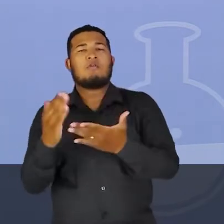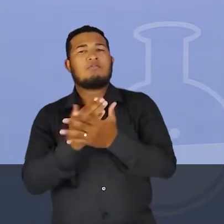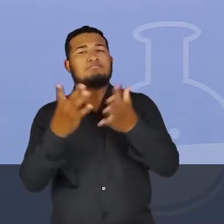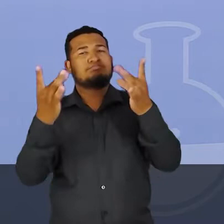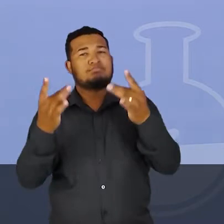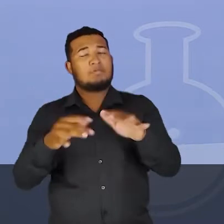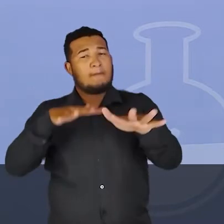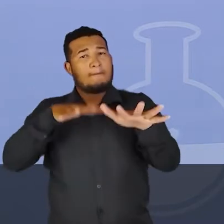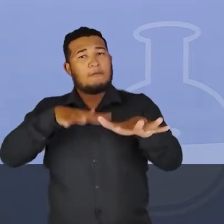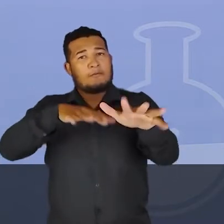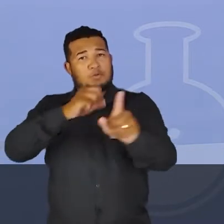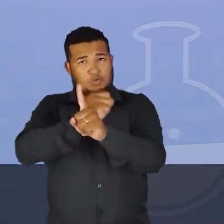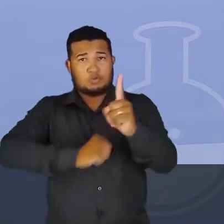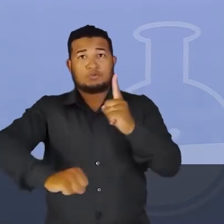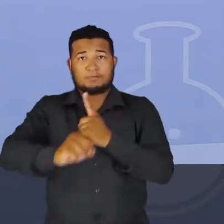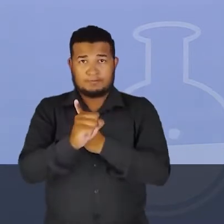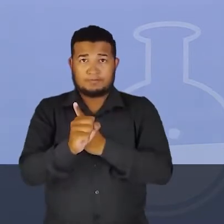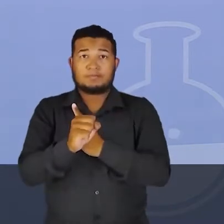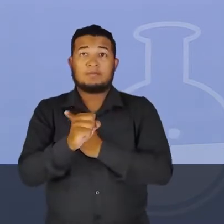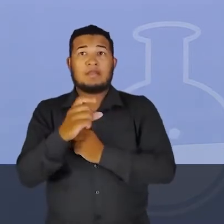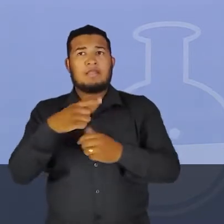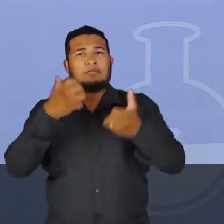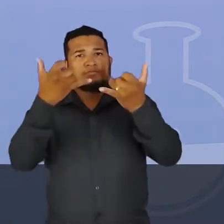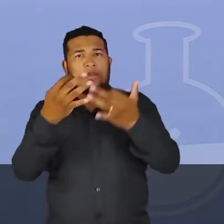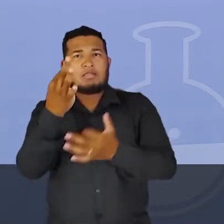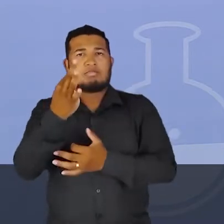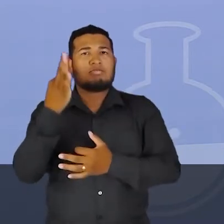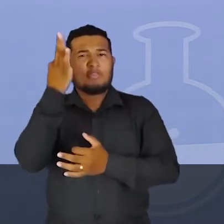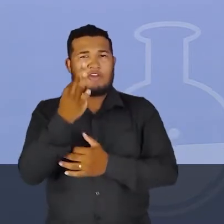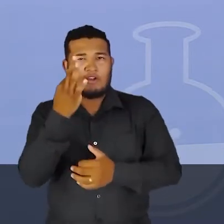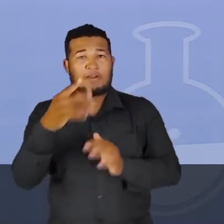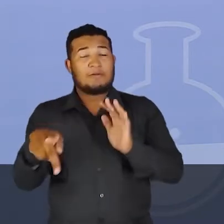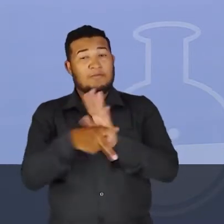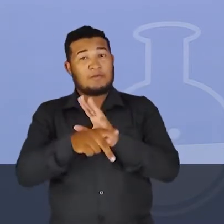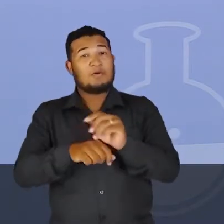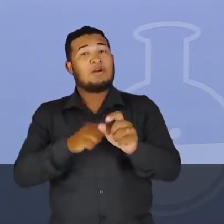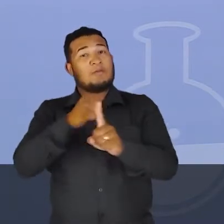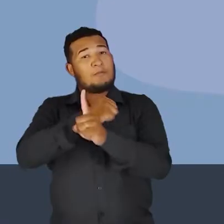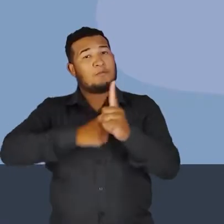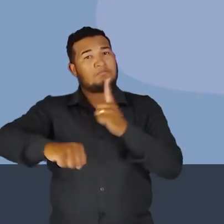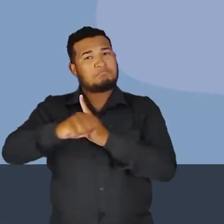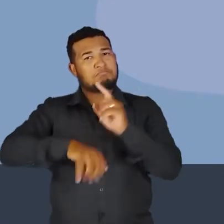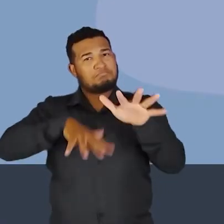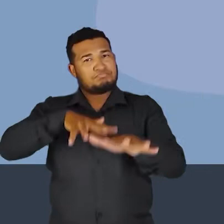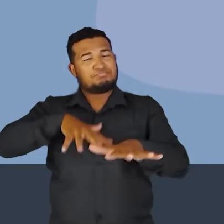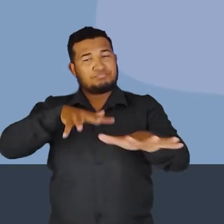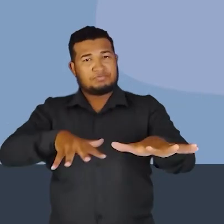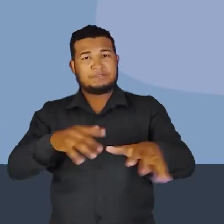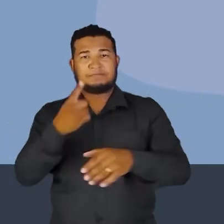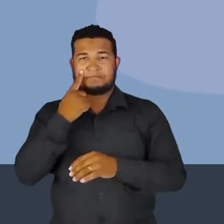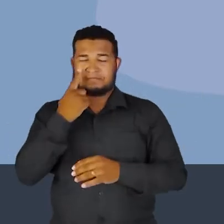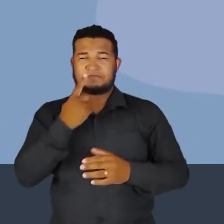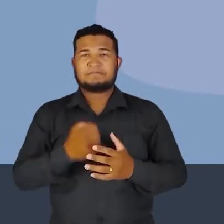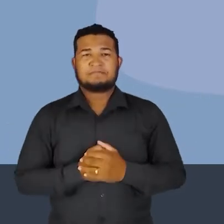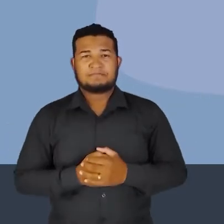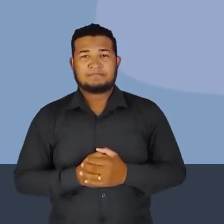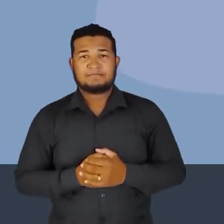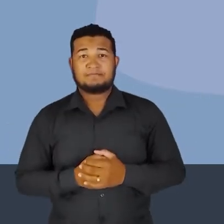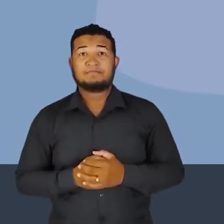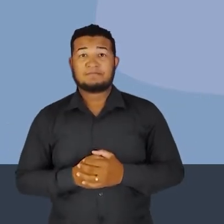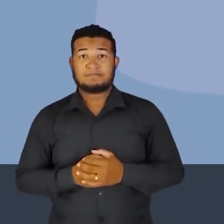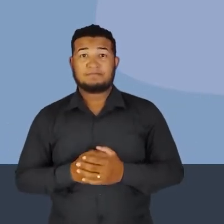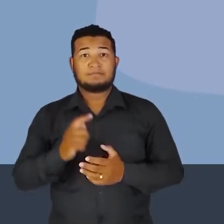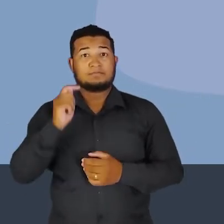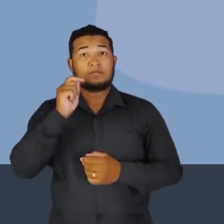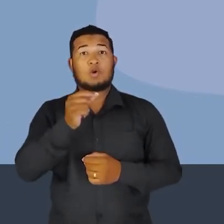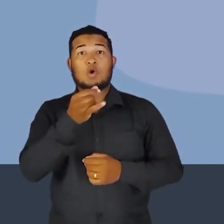sobre os movimentos sociais, que teorizam sobre os movimentos sociais, tá bom? Vem comigo no slide que eu vou mostrar para vocês. Um desses autores